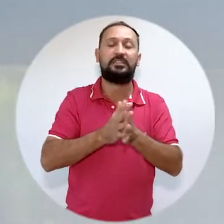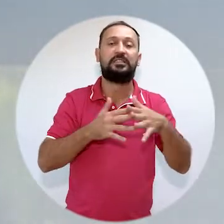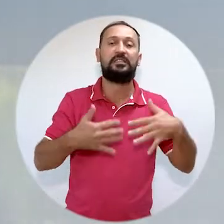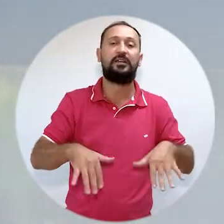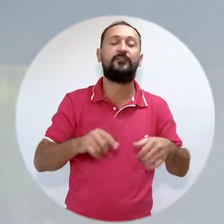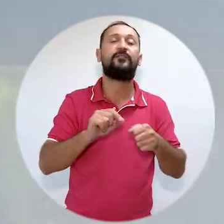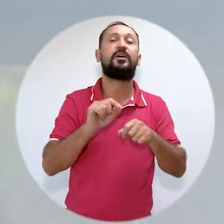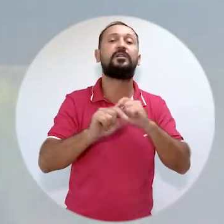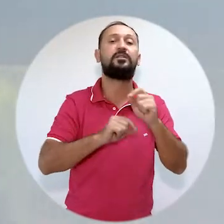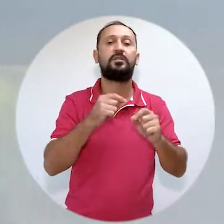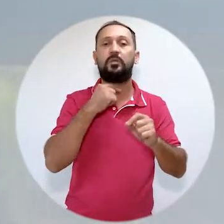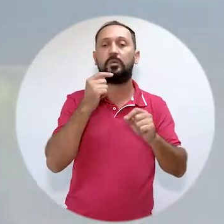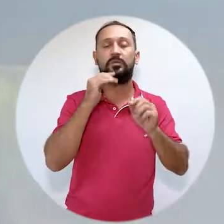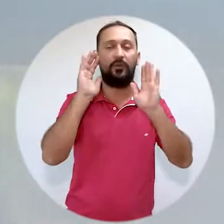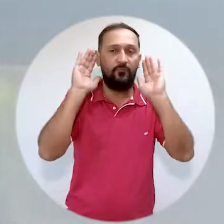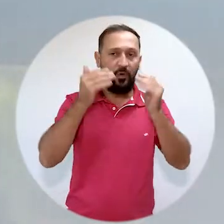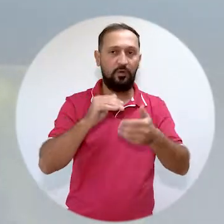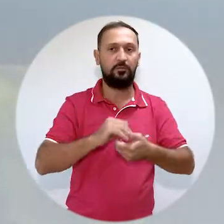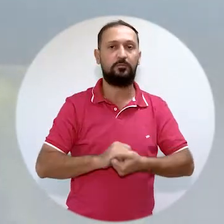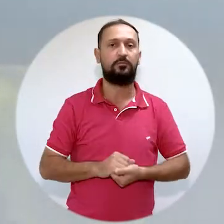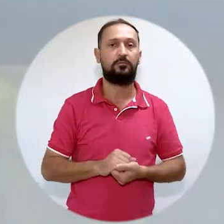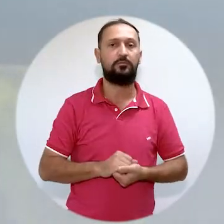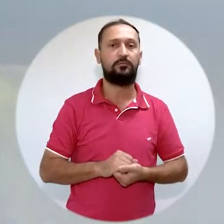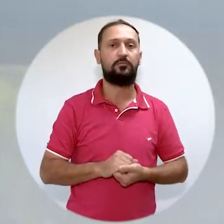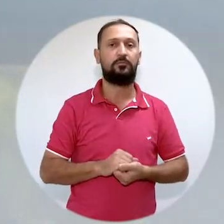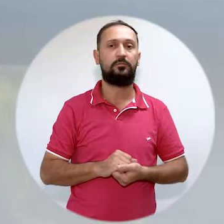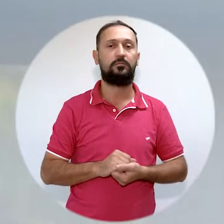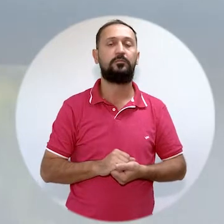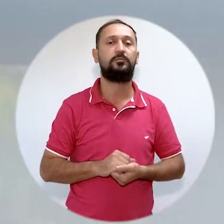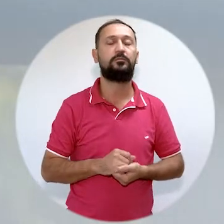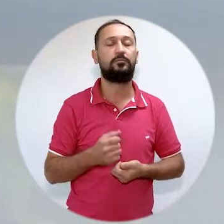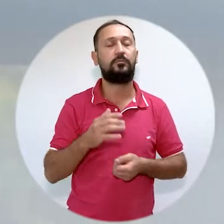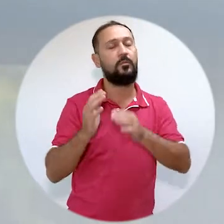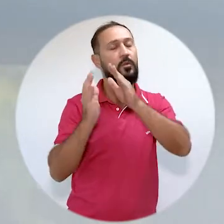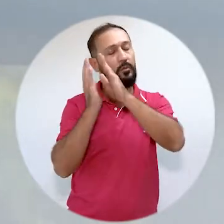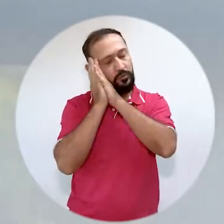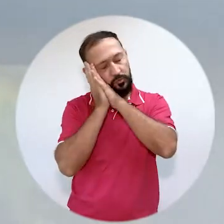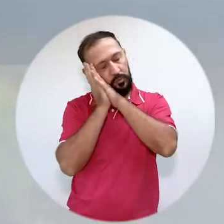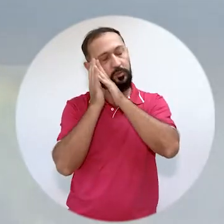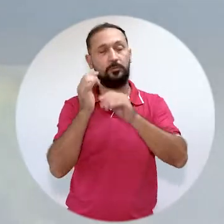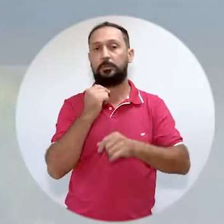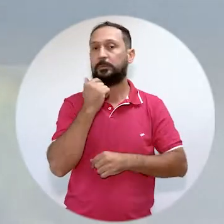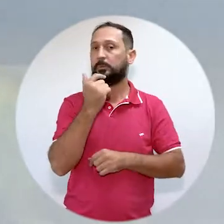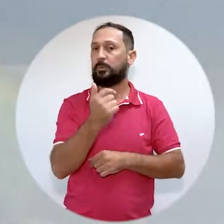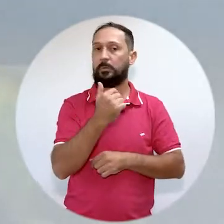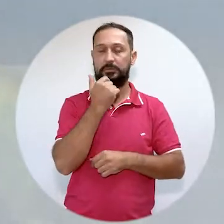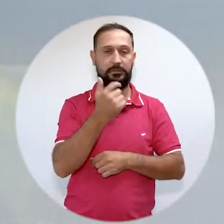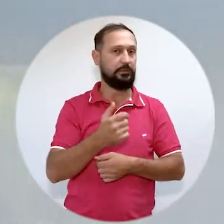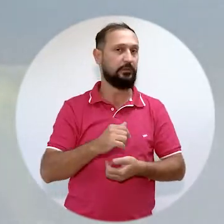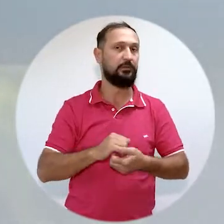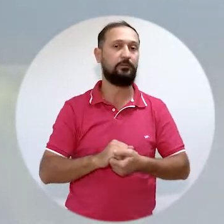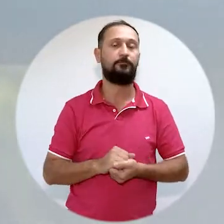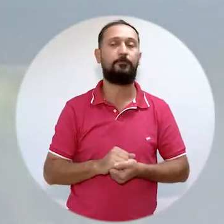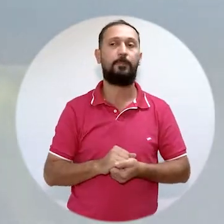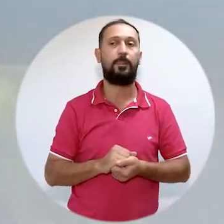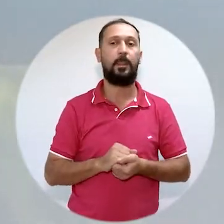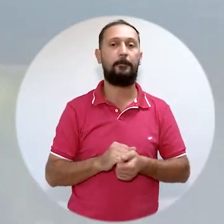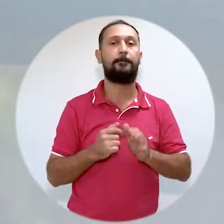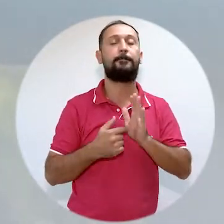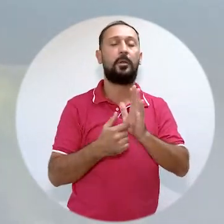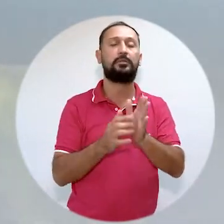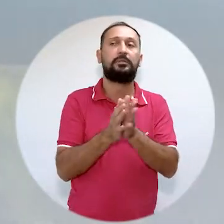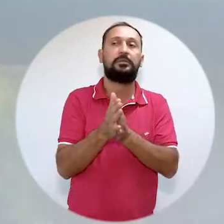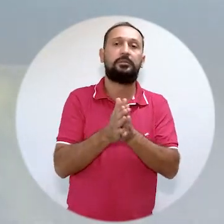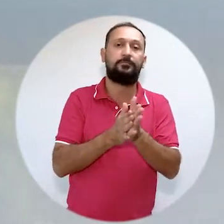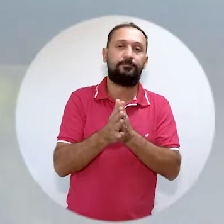a ansiedade também faz com que a gente não se concentre. Aí, alterações no sono, elas geralmente indicam